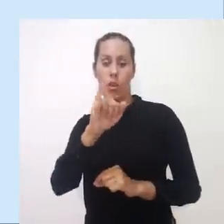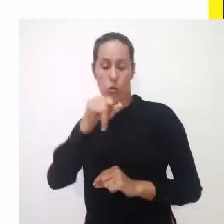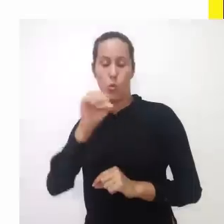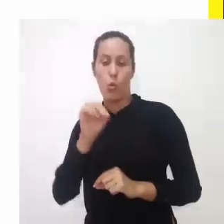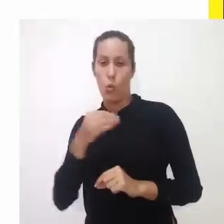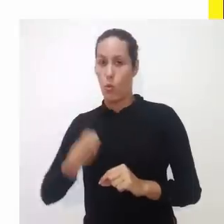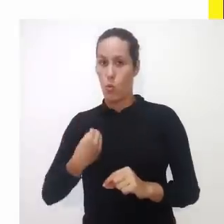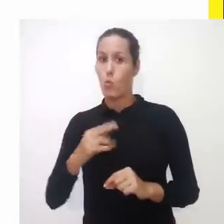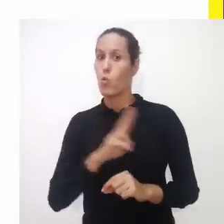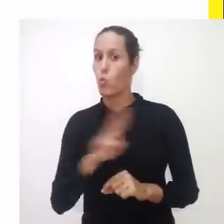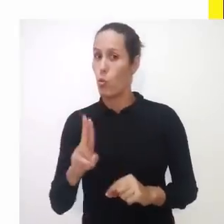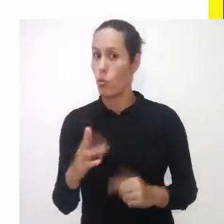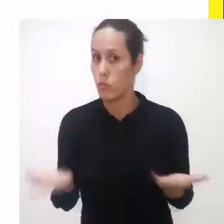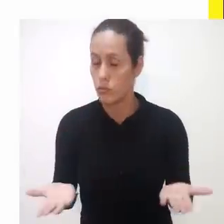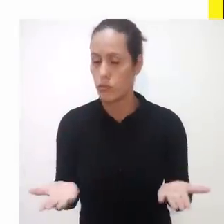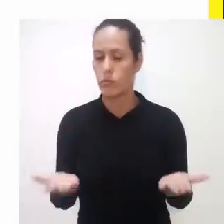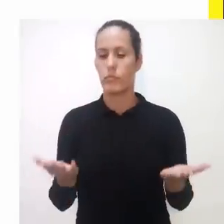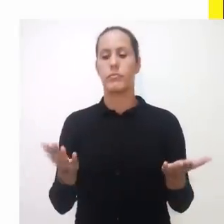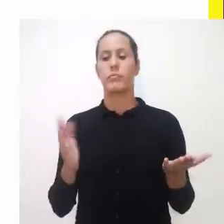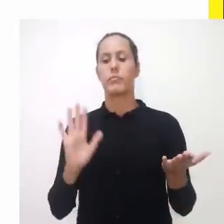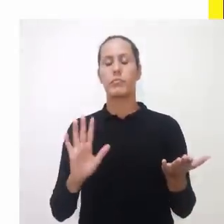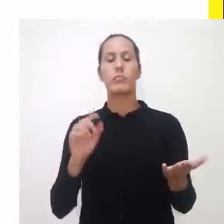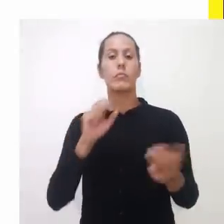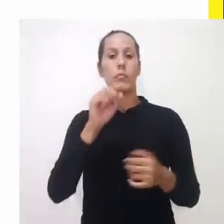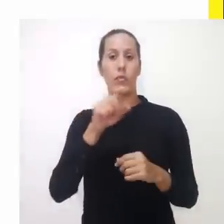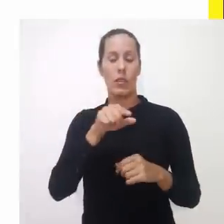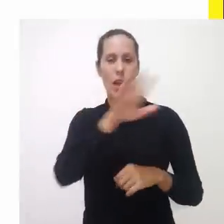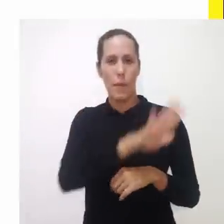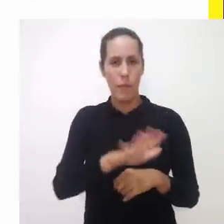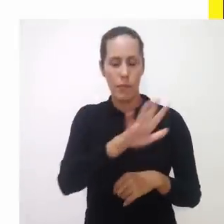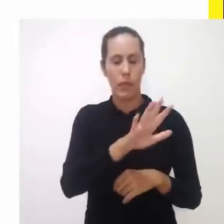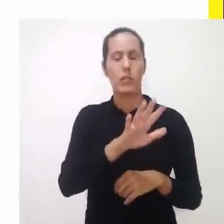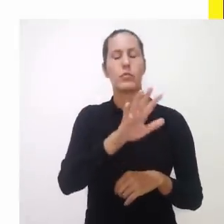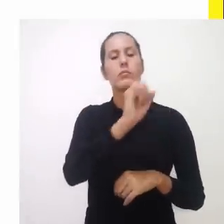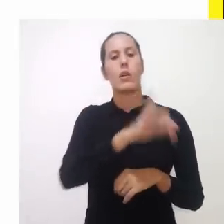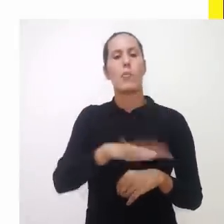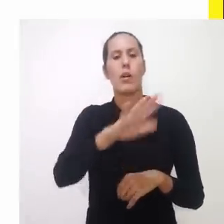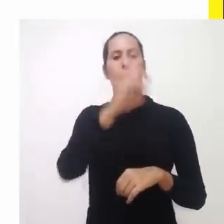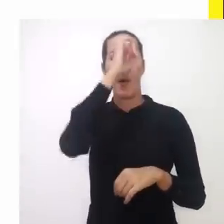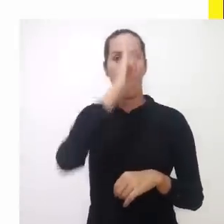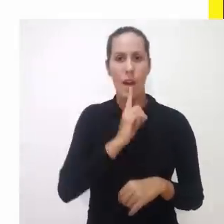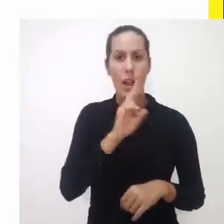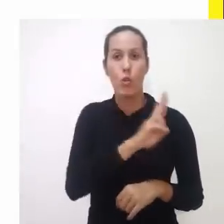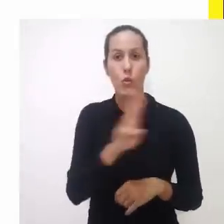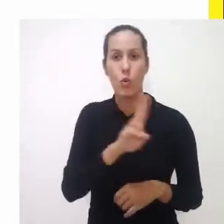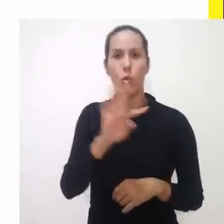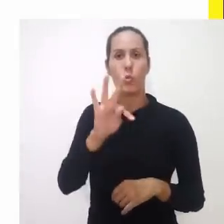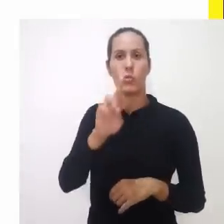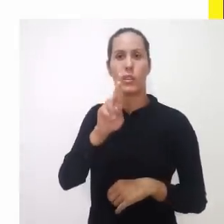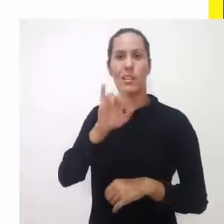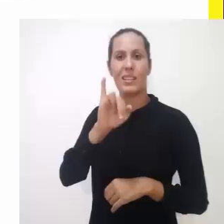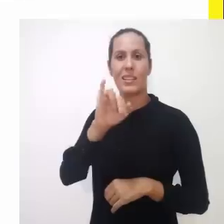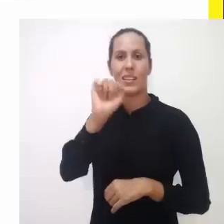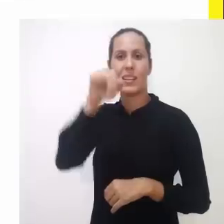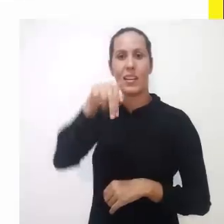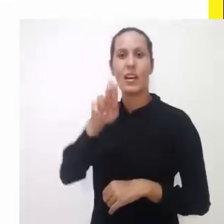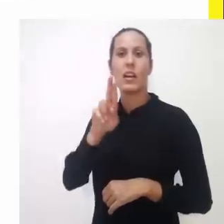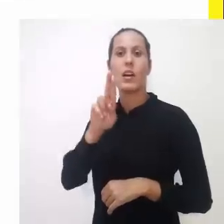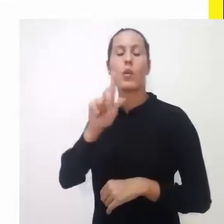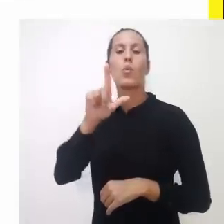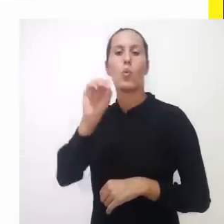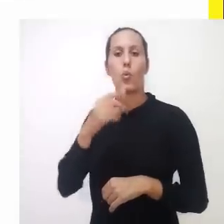nome. Veja aí essa figura. Então, a parte de amarelo, a figura de amarelo, recebe o nome de triângulo.